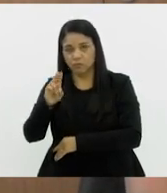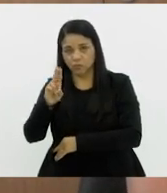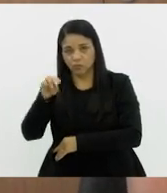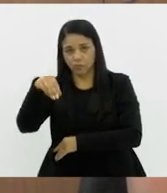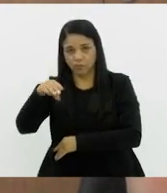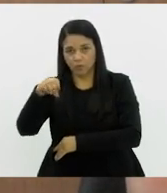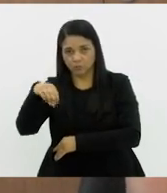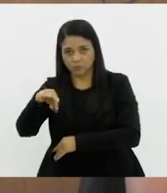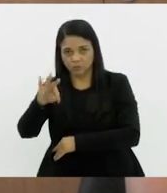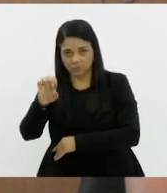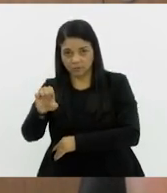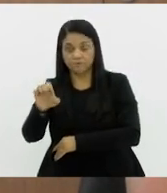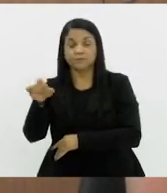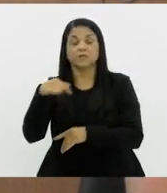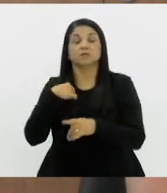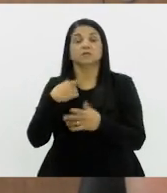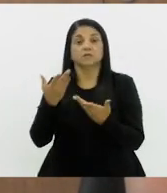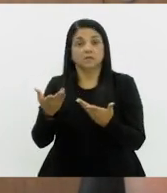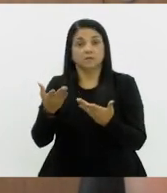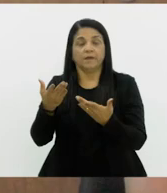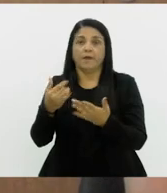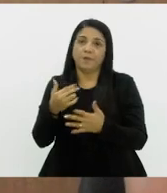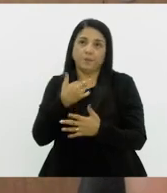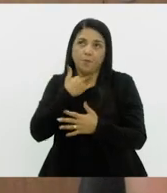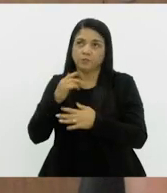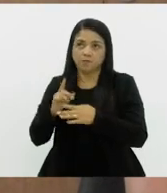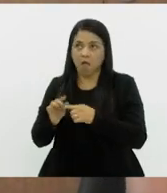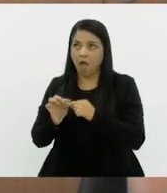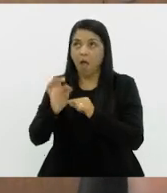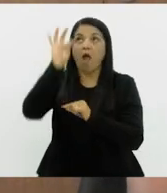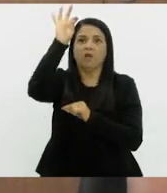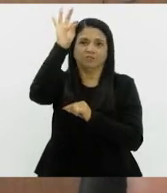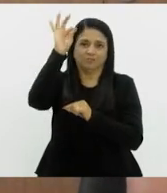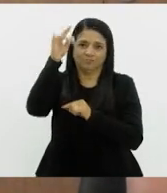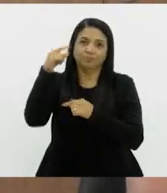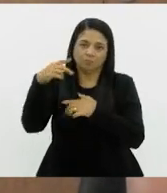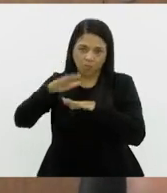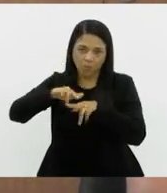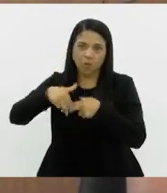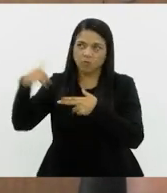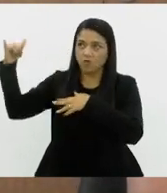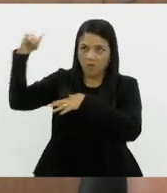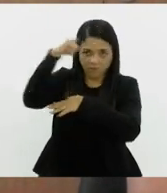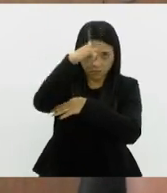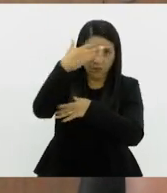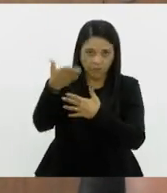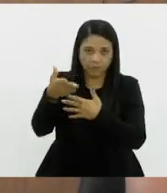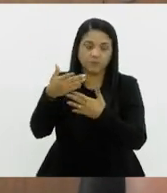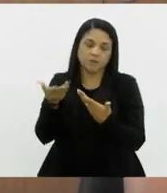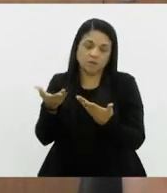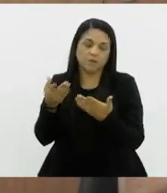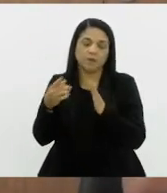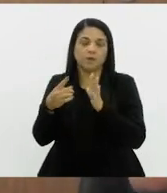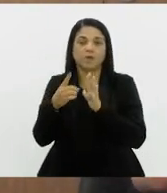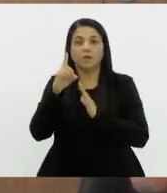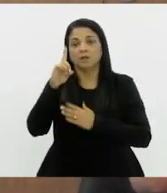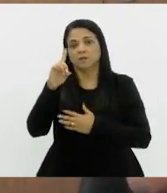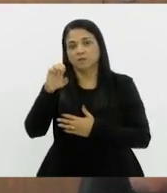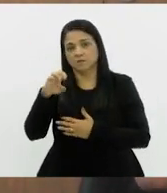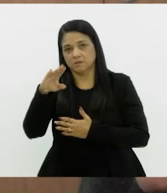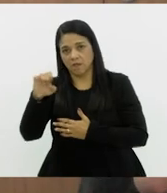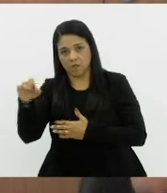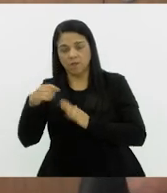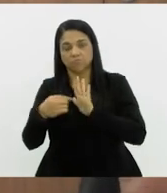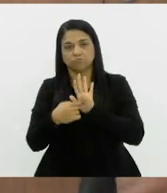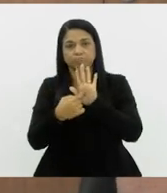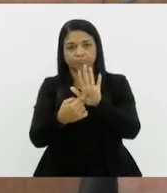o limite superior dessa rota dentro das conformidades daquilo que o próprio DECEA estabelece para os pilotos de helicóptero e para a aviação como um